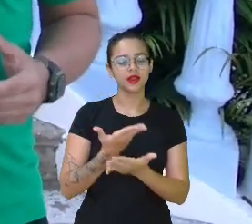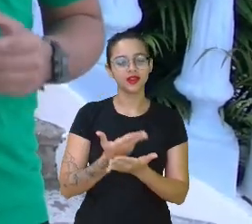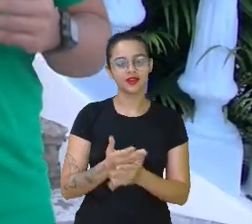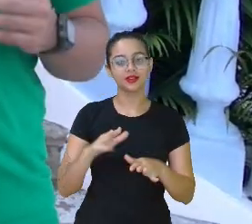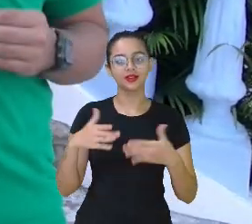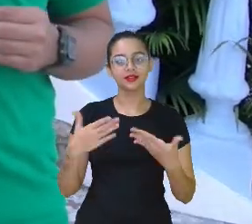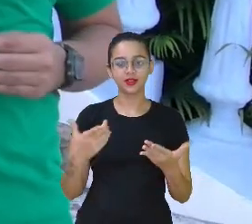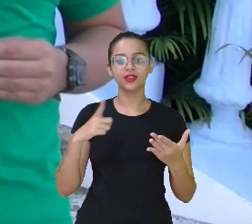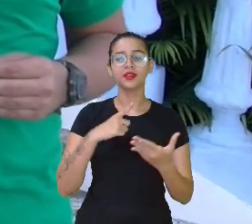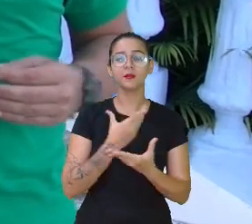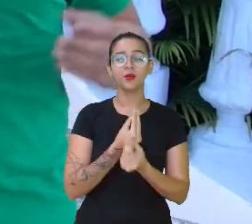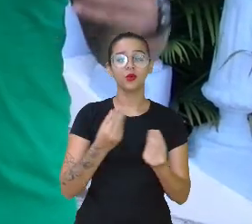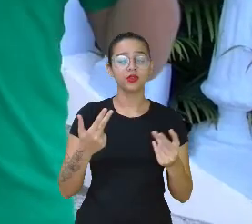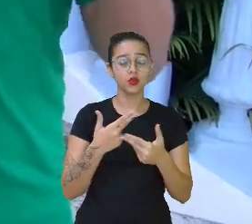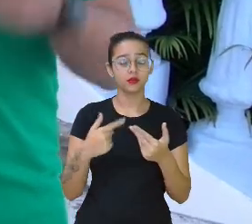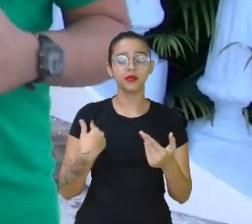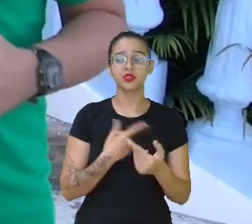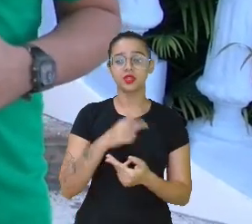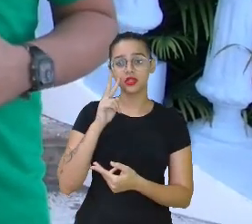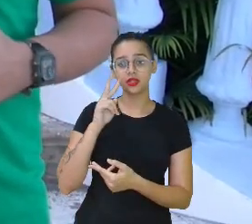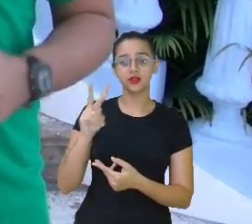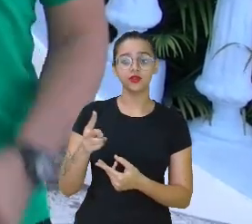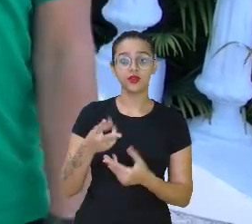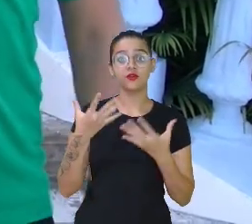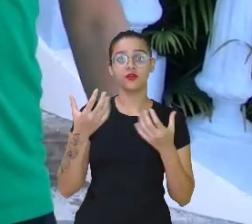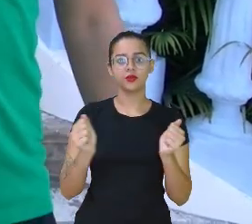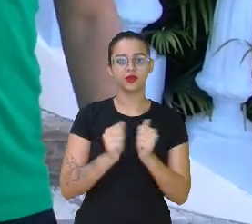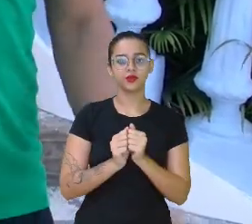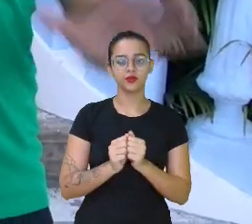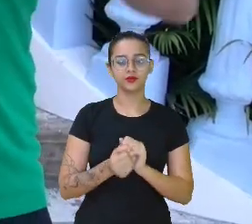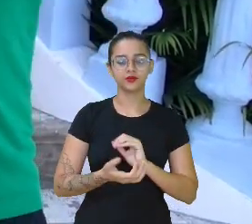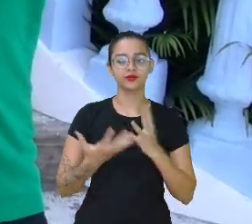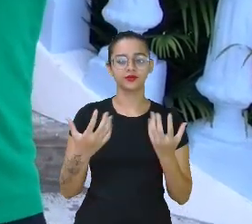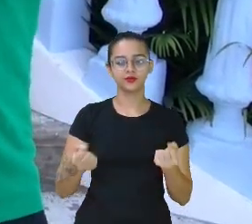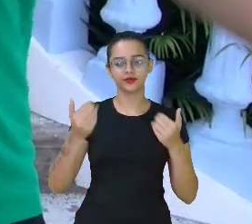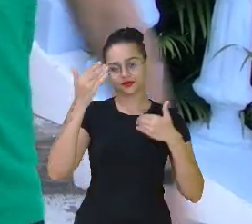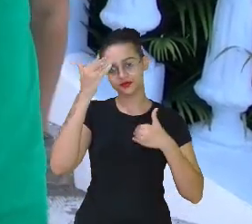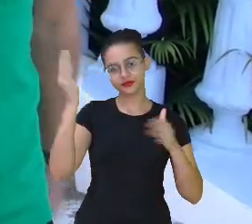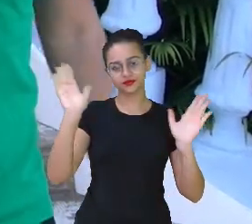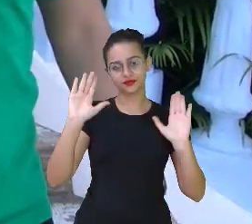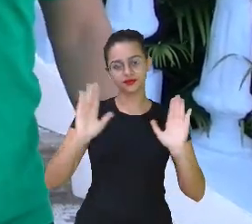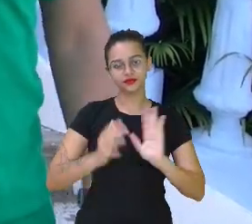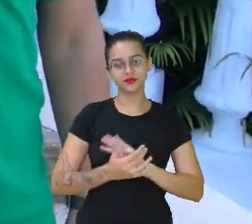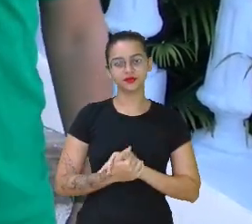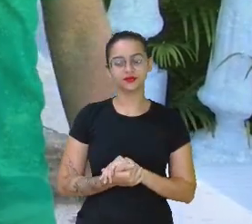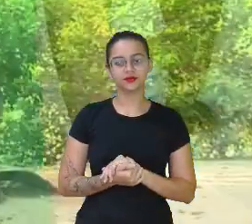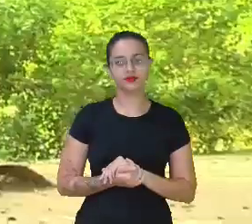Então, tem muita coisa pra gente ver. Vamos junto. Vamos lá. Valeu, tchau, tchau.